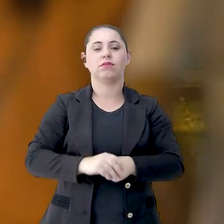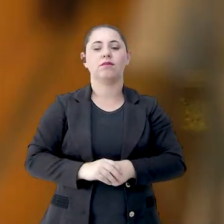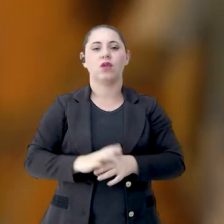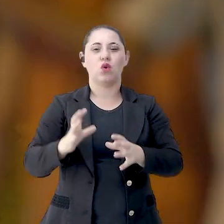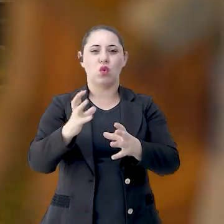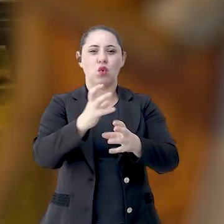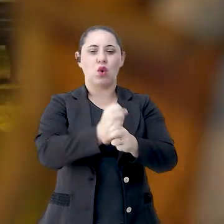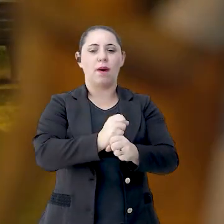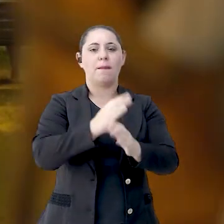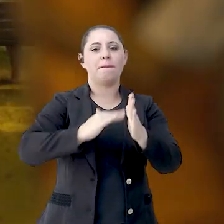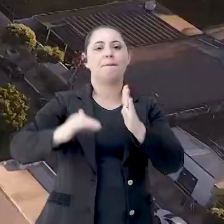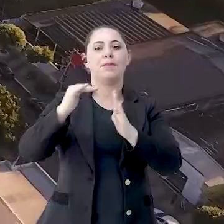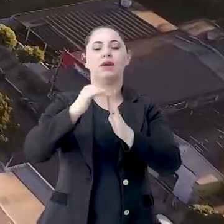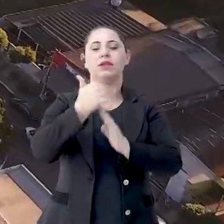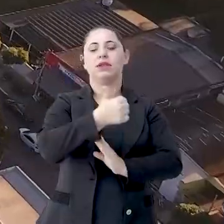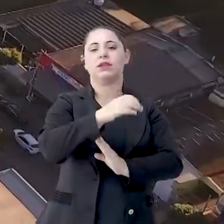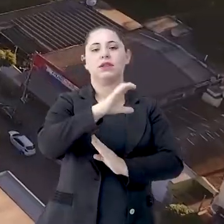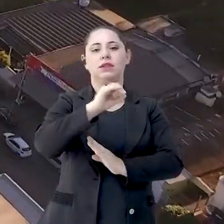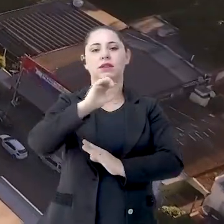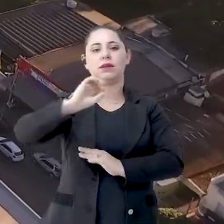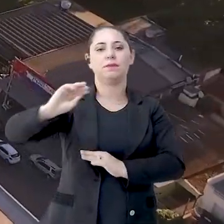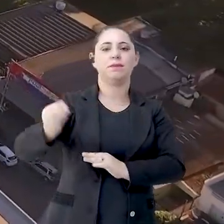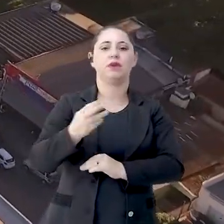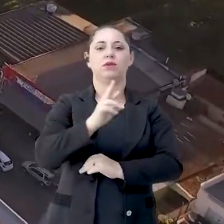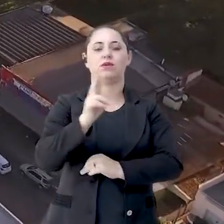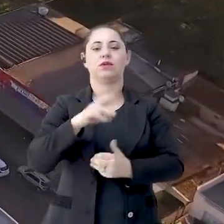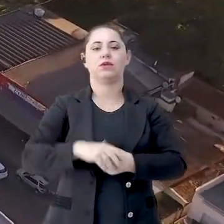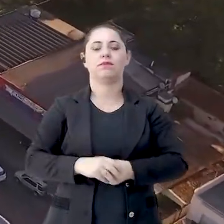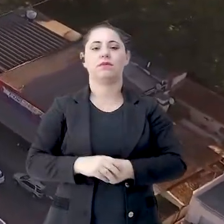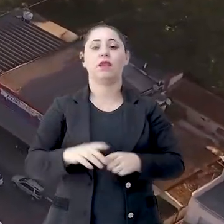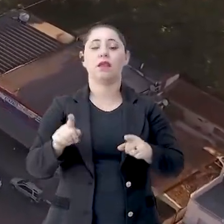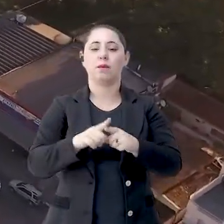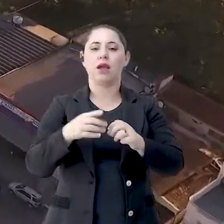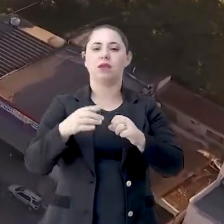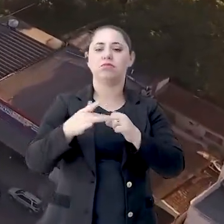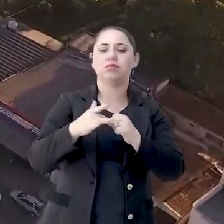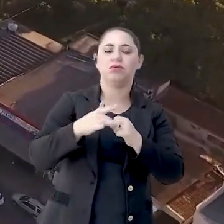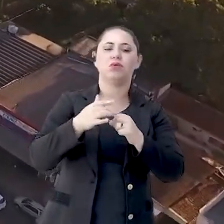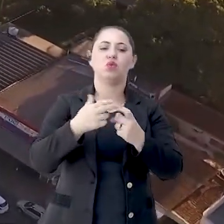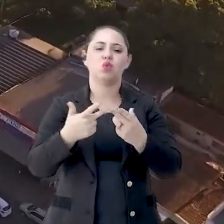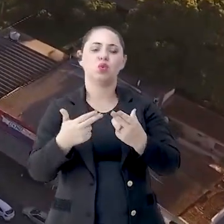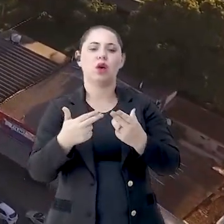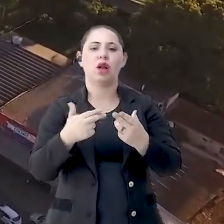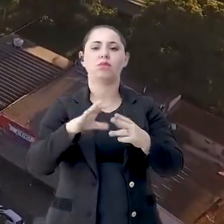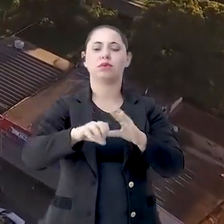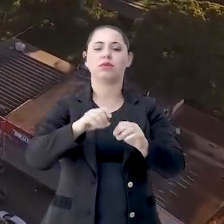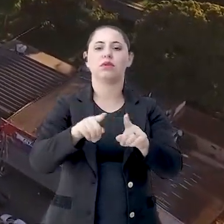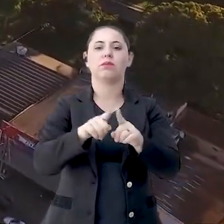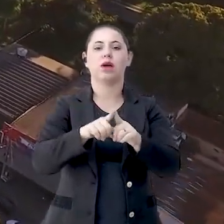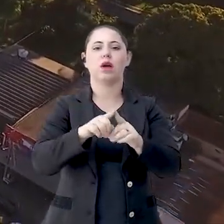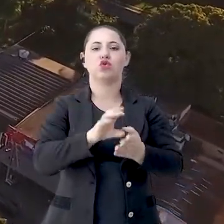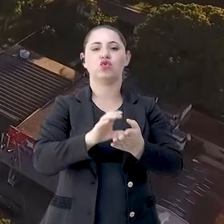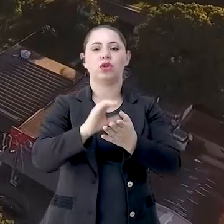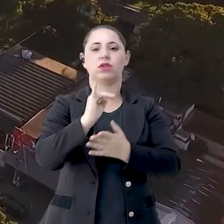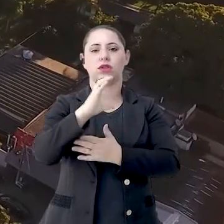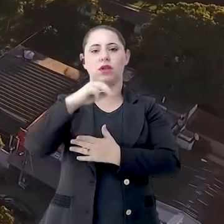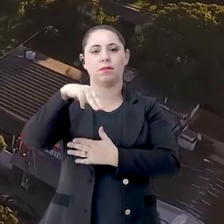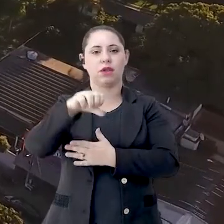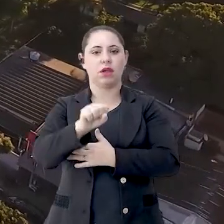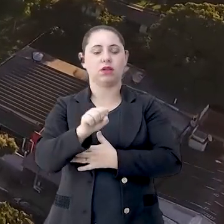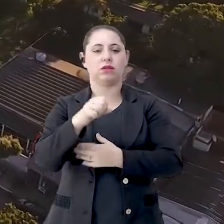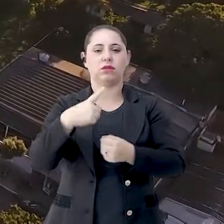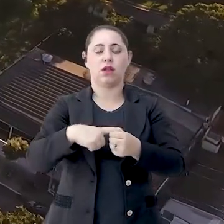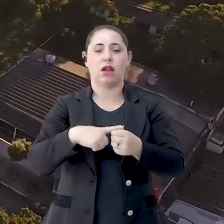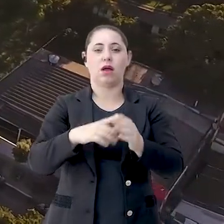crescimento do ICMS da cidade, que está bem próximo dos 20 milhões de reais. Bonito intensificou